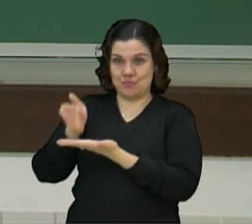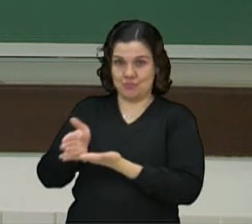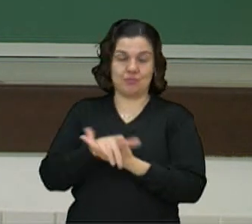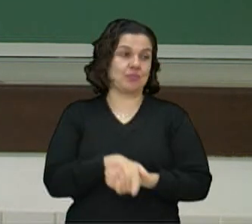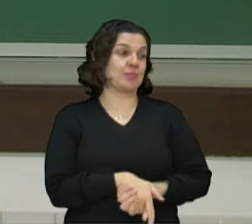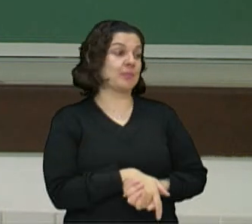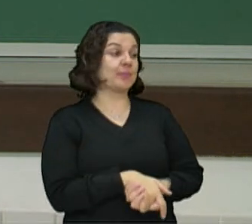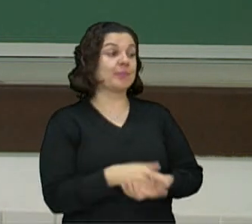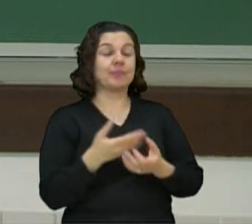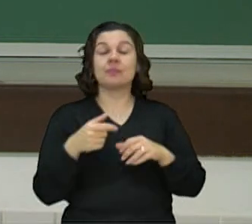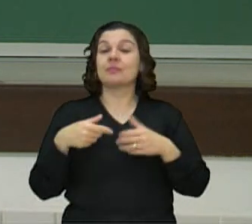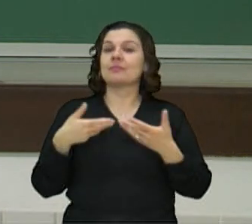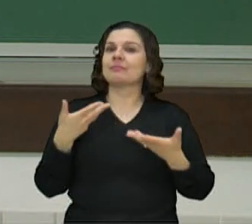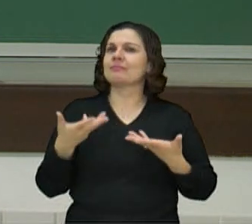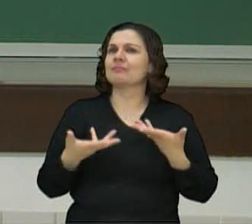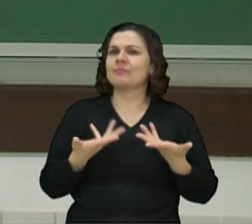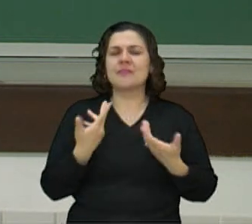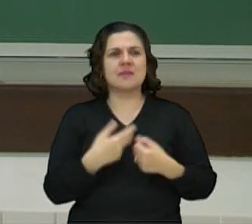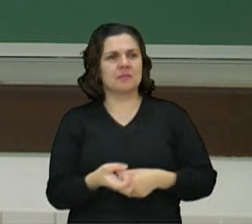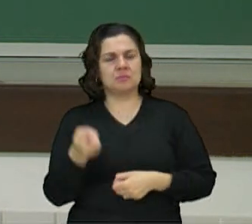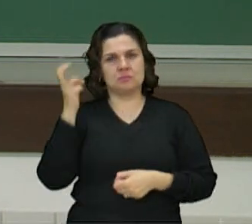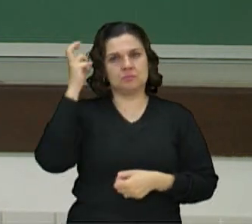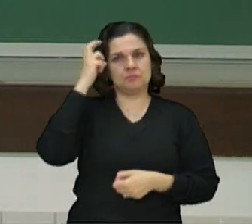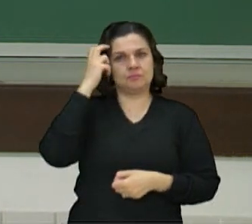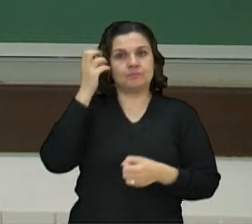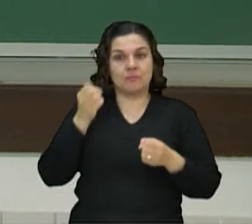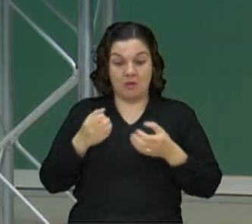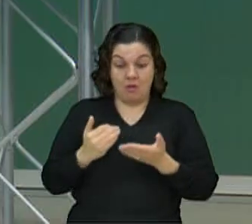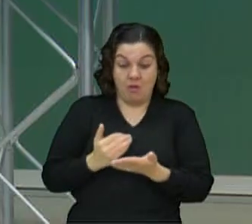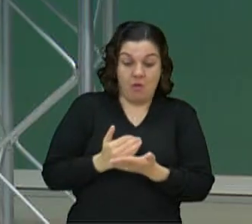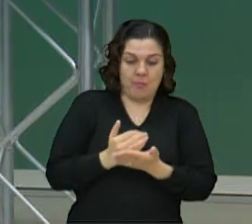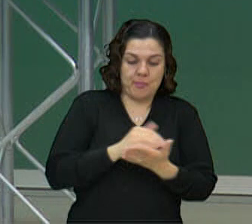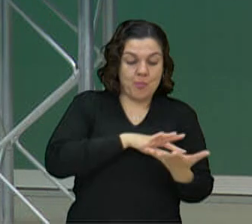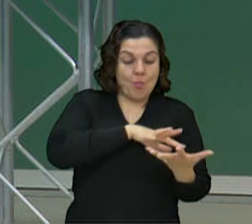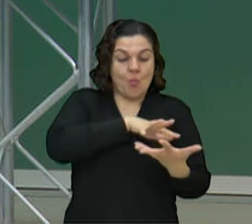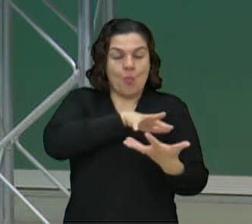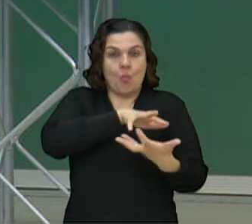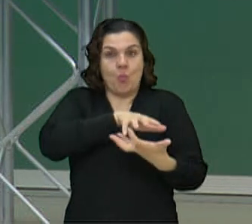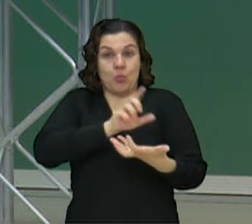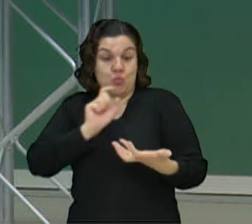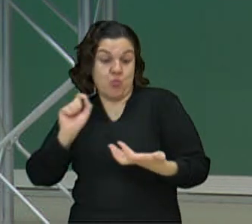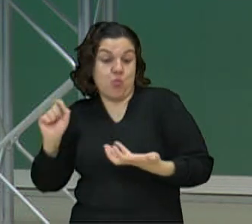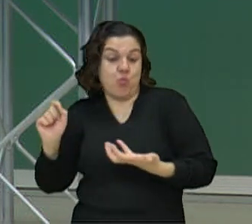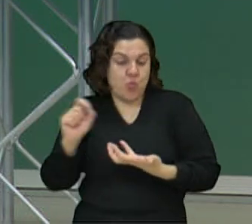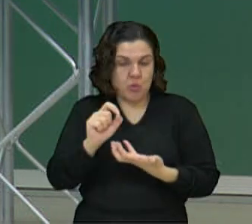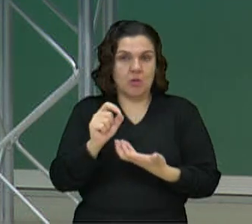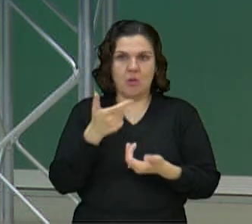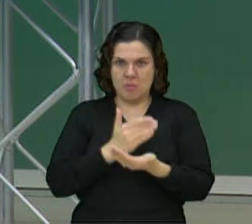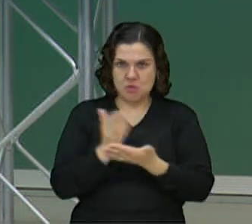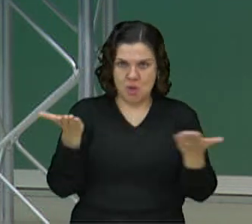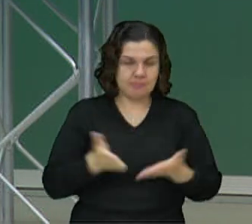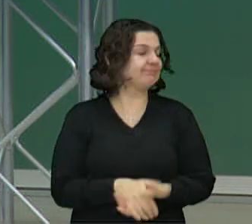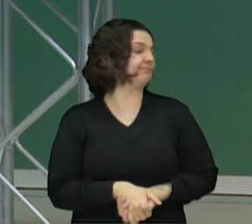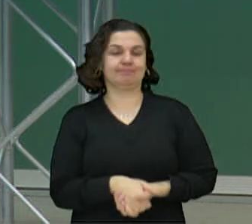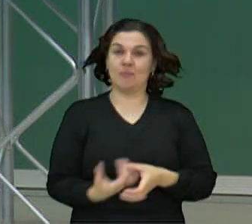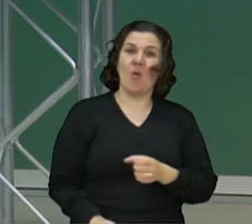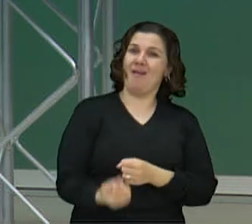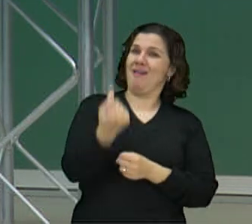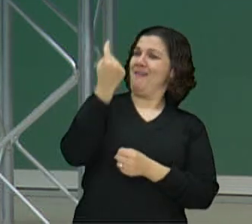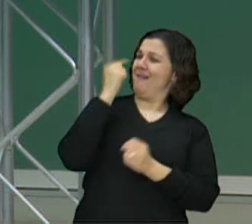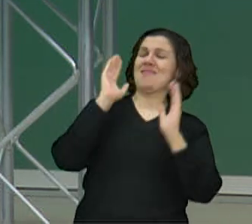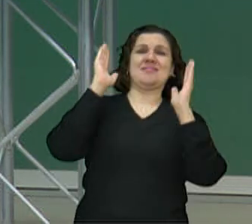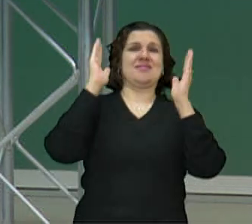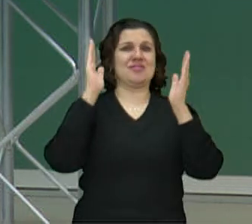E essa cultura chegando ao mundo todo não é de agora, do século XXI. Nós vamos ver